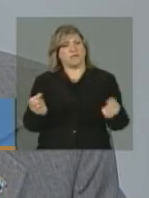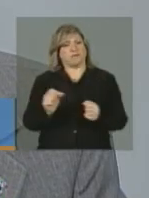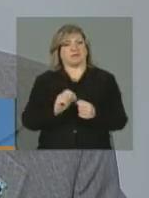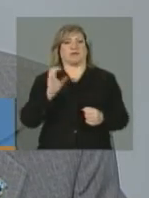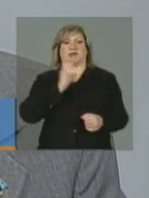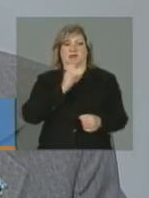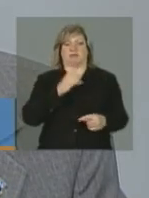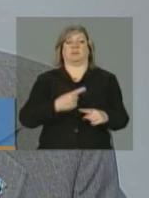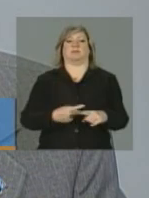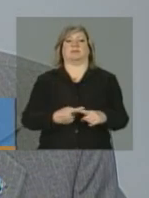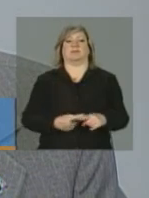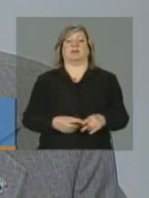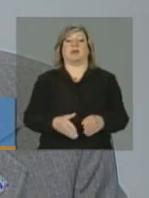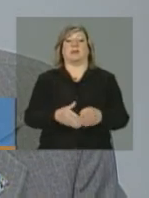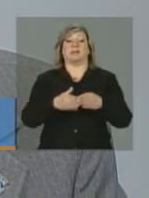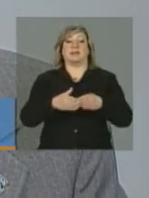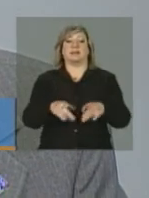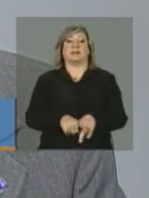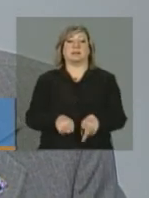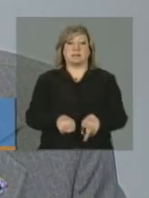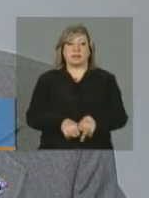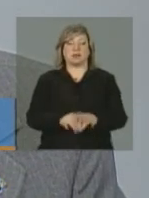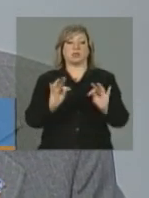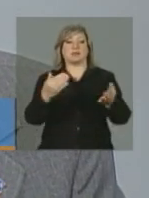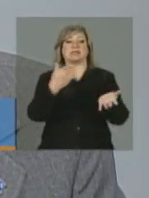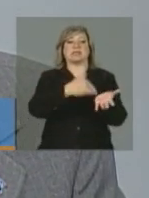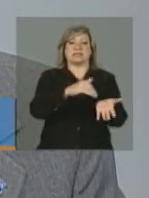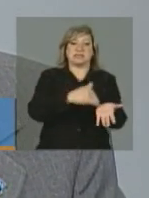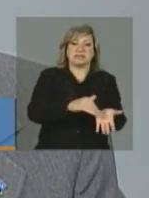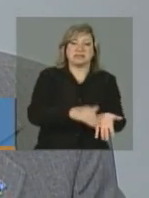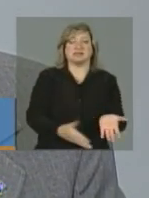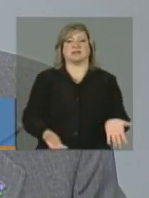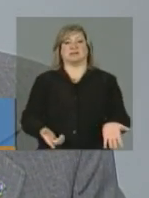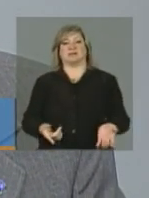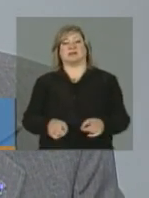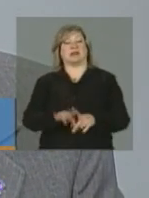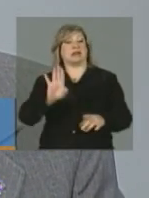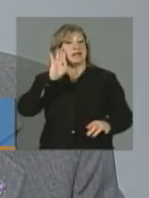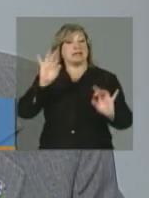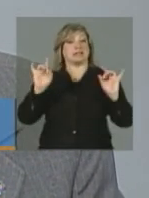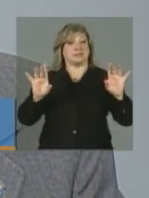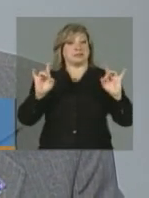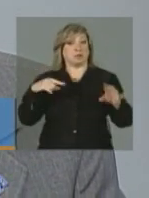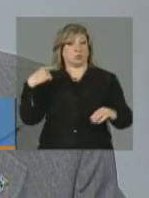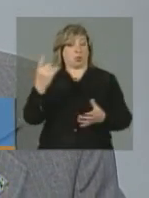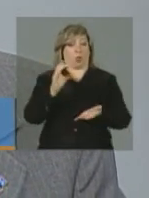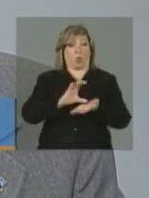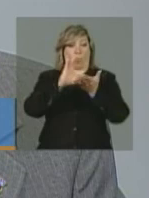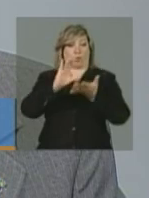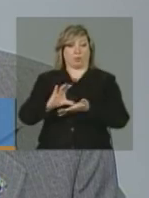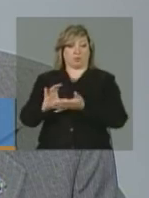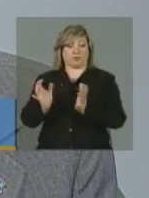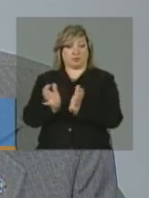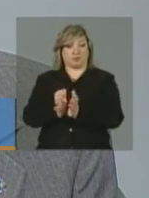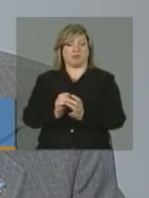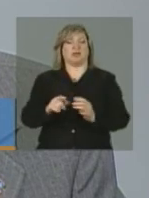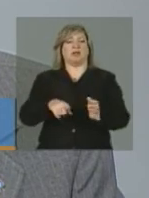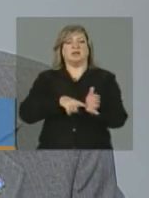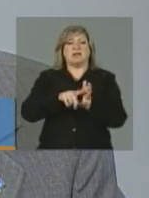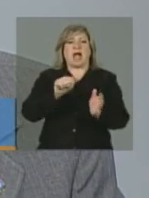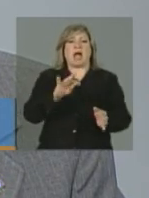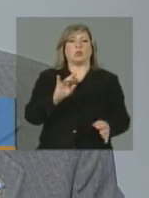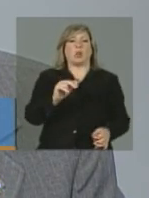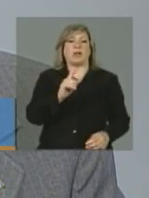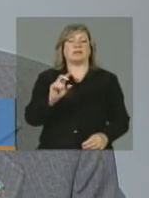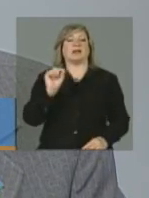Fazer um apelo também a tantas secretarias, mas em especial aos conselhos, que atualizem seus dados no